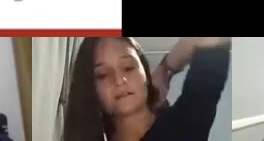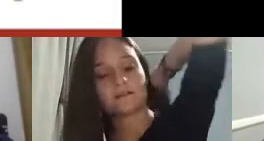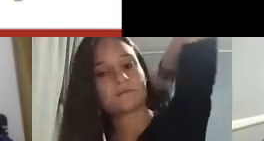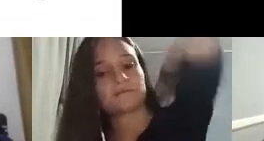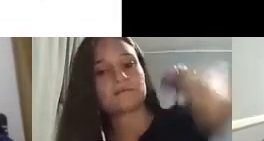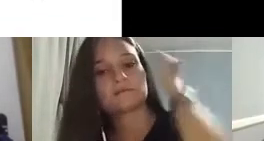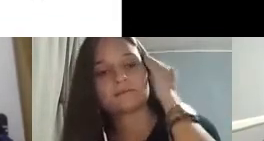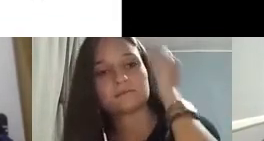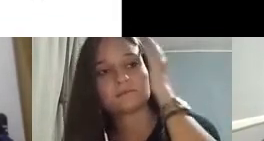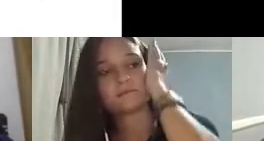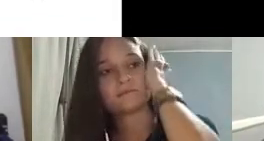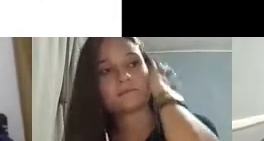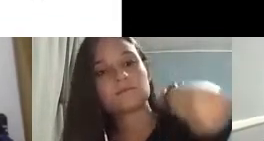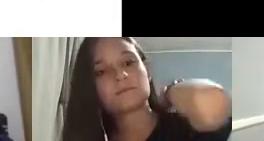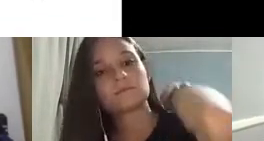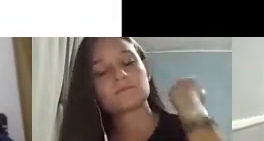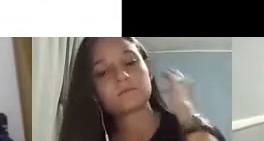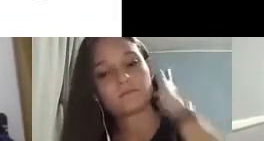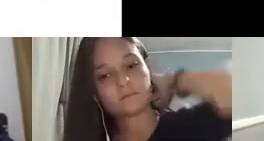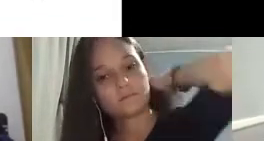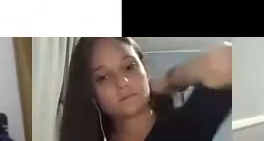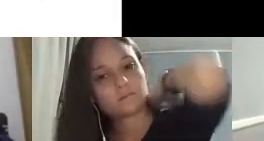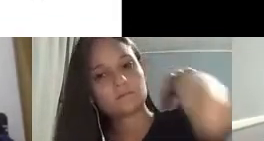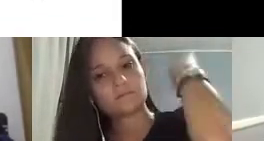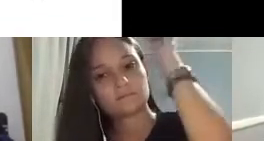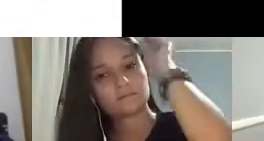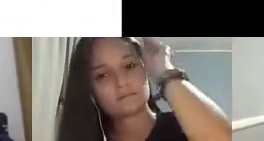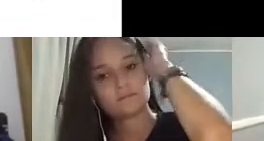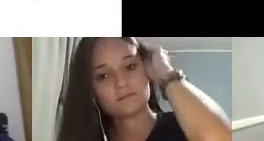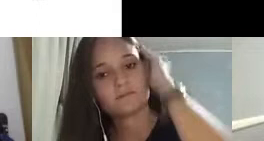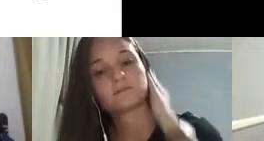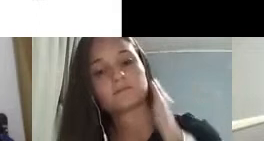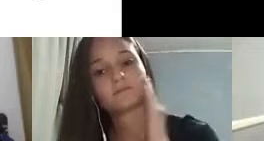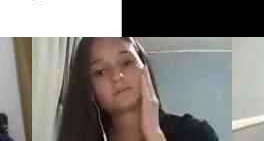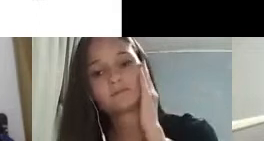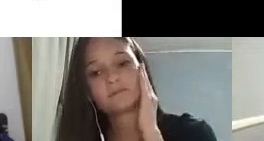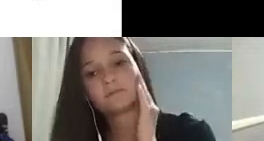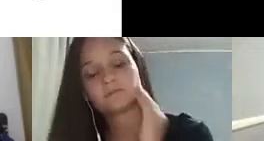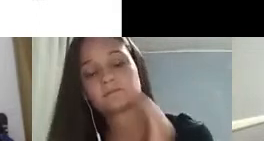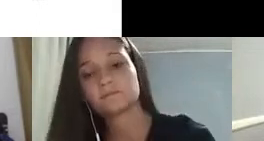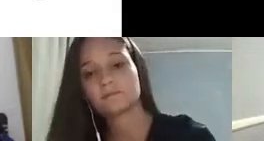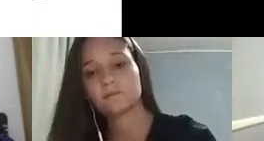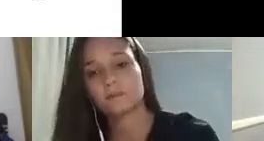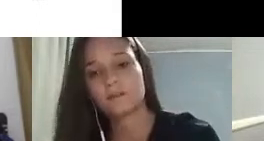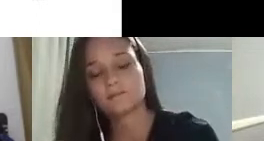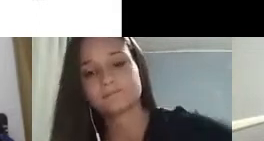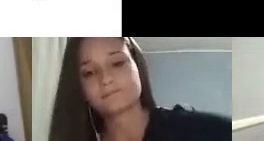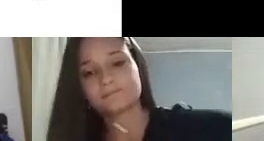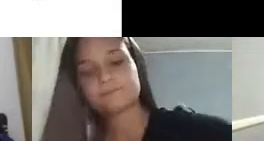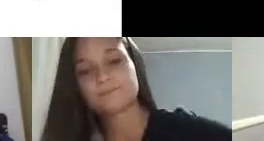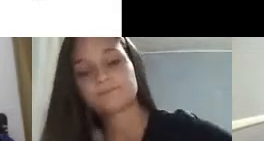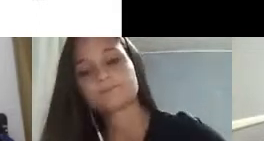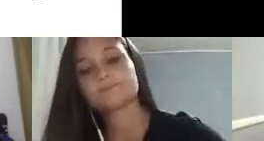Então, vamos lá, galera. Em tempos de pandemia do Covid-19, no qual o uso de máscaras é primordial, precisamos